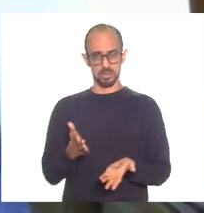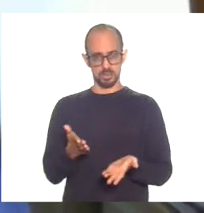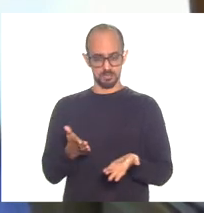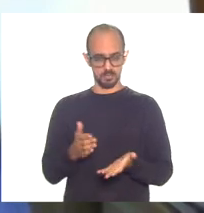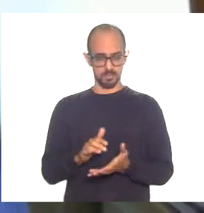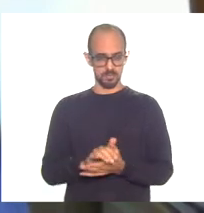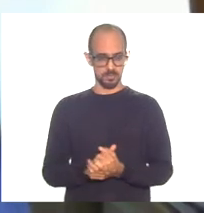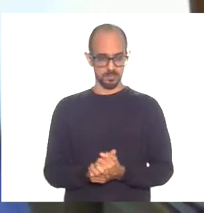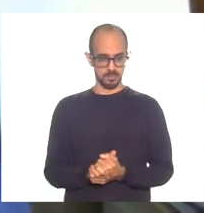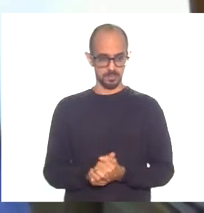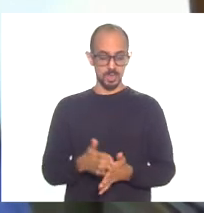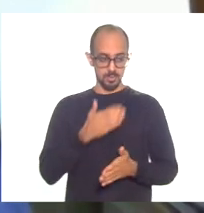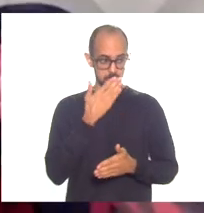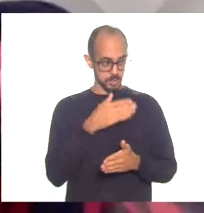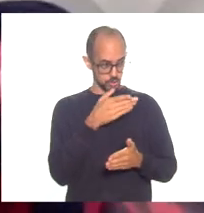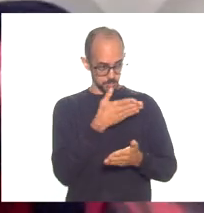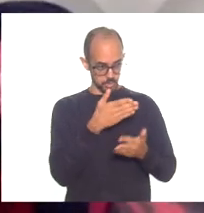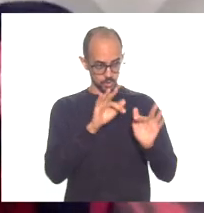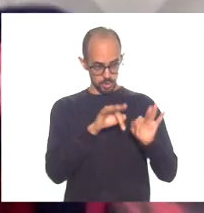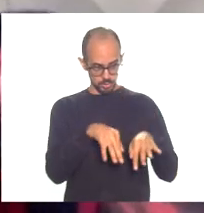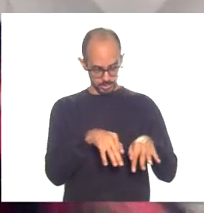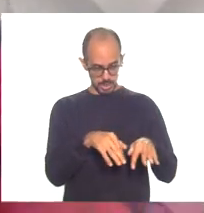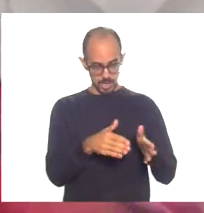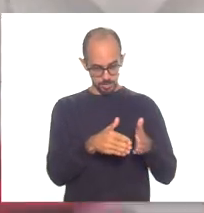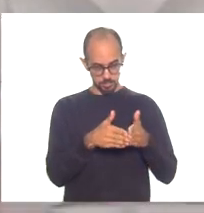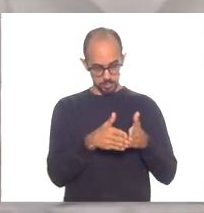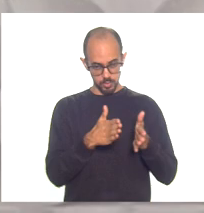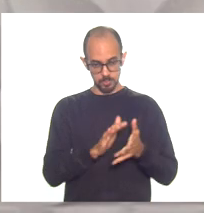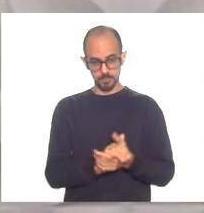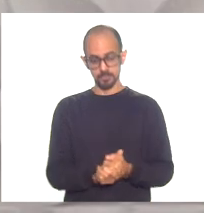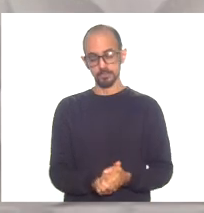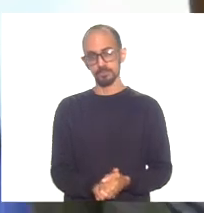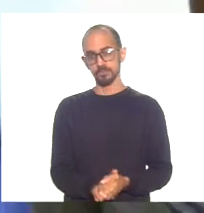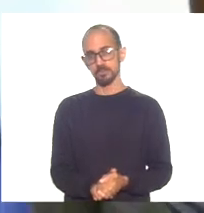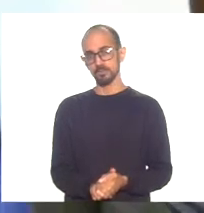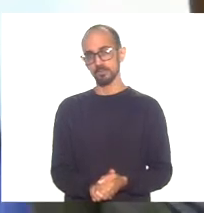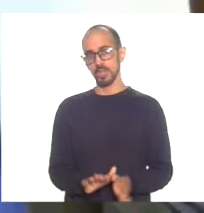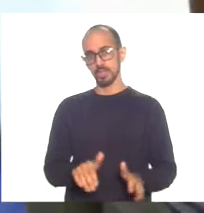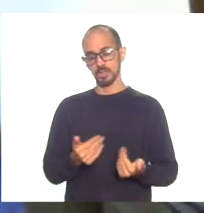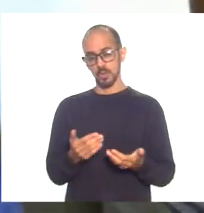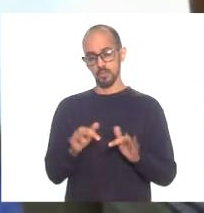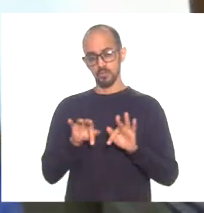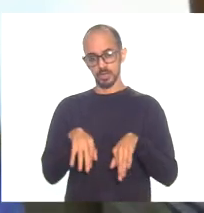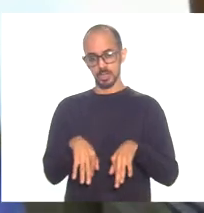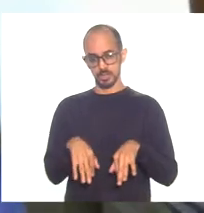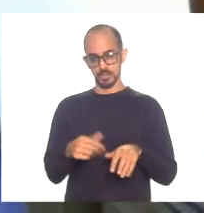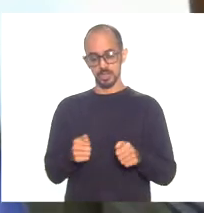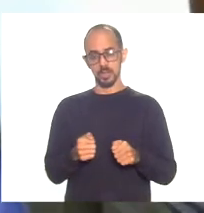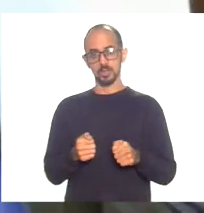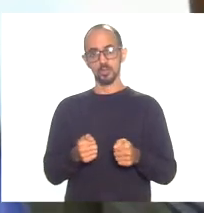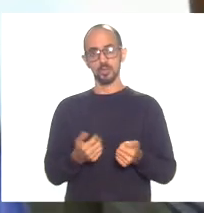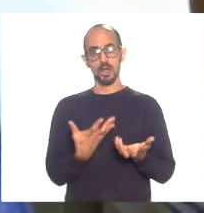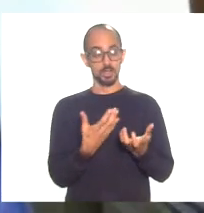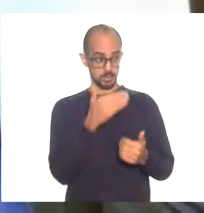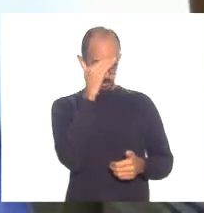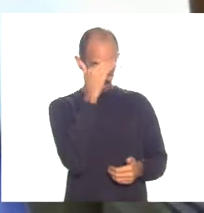já sei que a senhora vai dizer... Para encerrar. Então, encerrando, atendendo ao comando de Vossa Excelência, eu